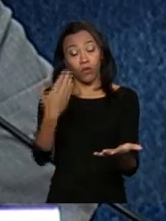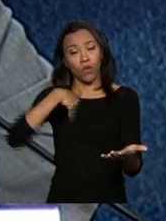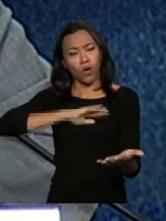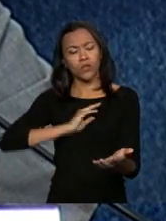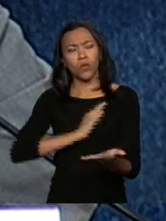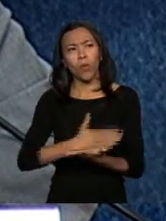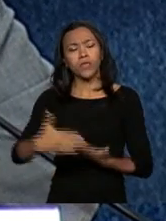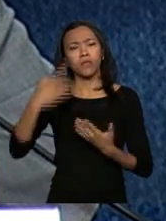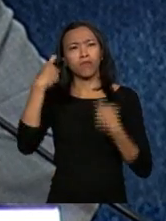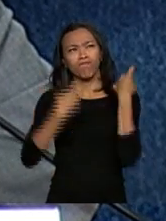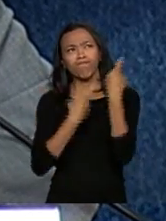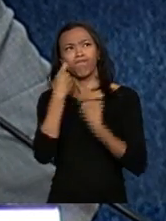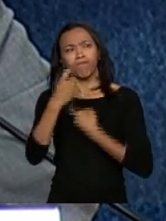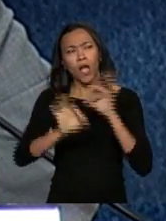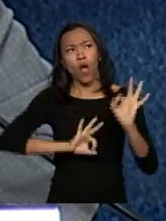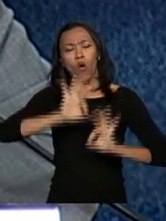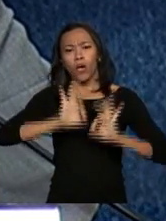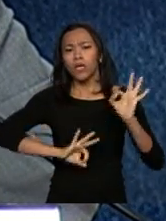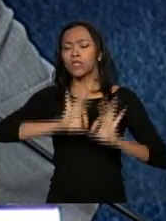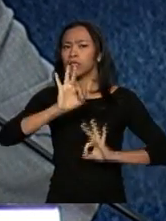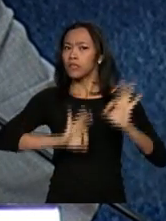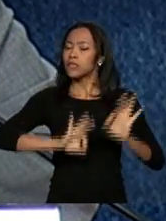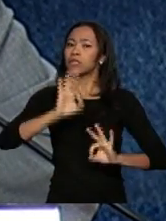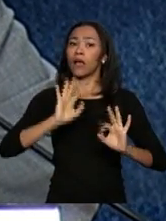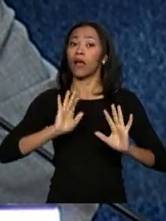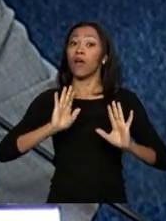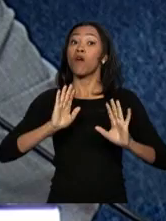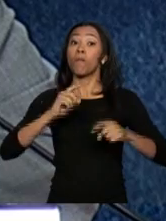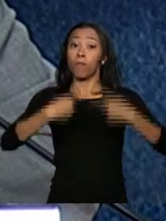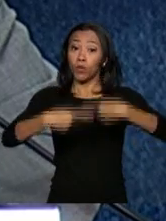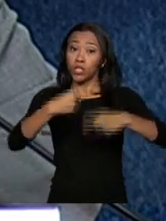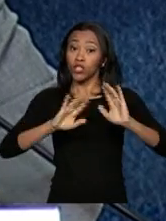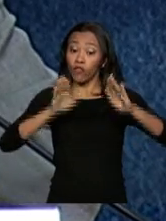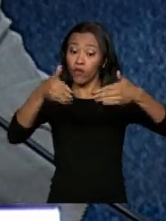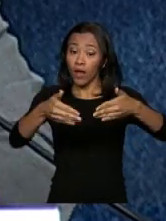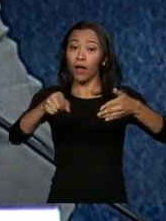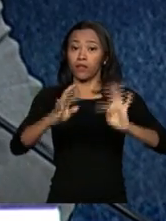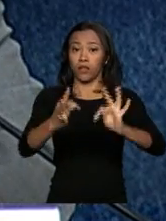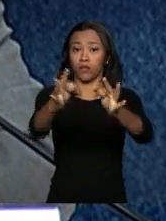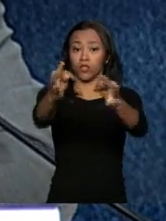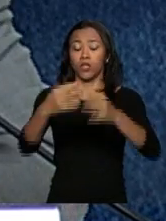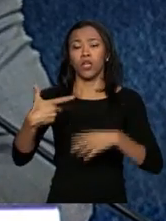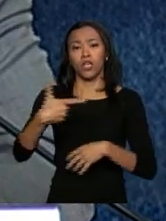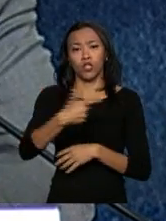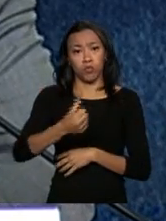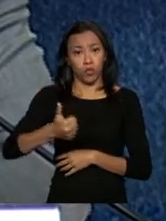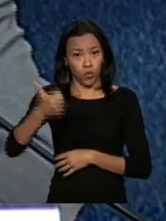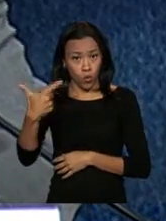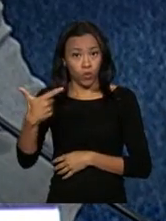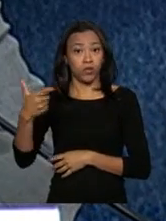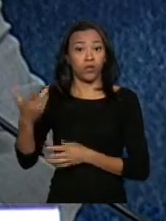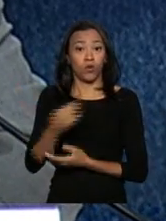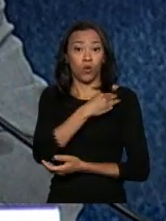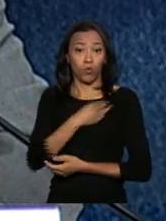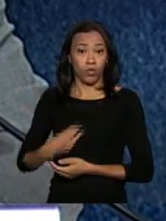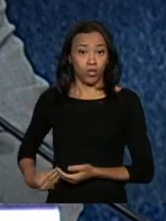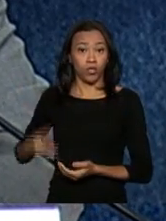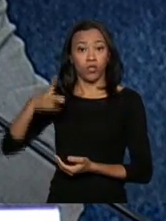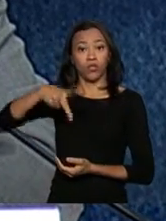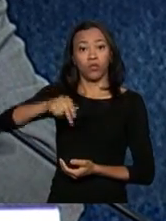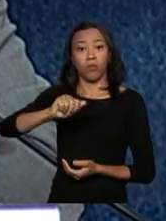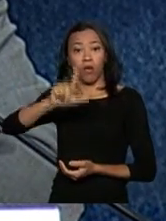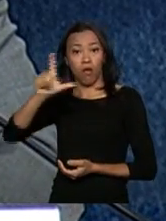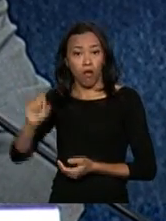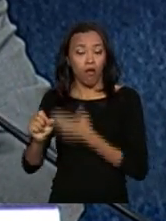política e algumas ações na área de conteúdos 2012 com o ministro Paulo Bernardo a gente conseguiu lançar alguns